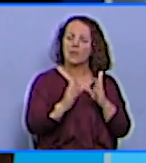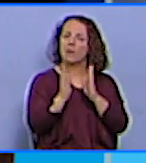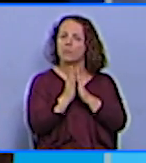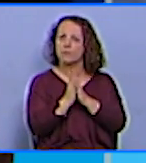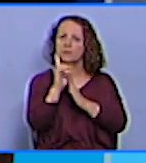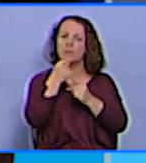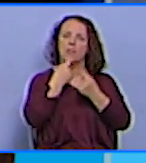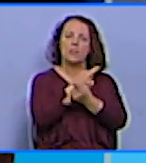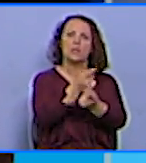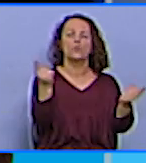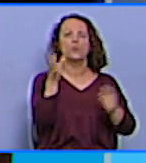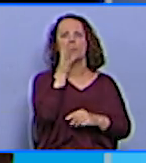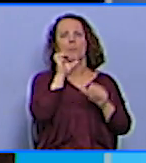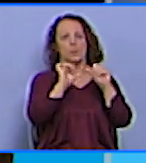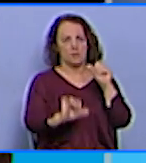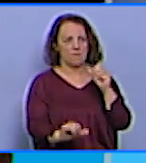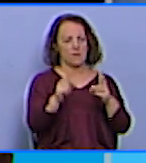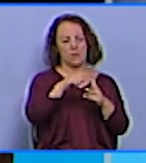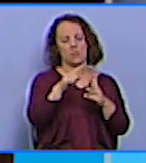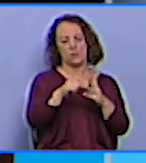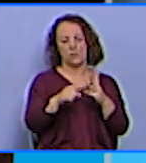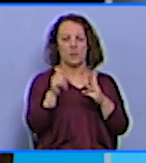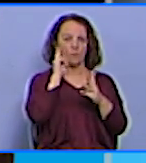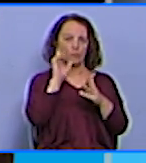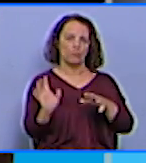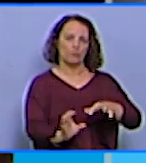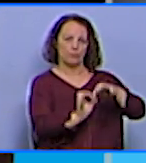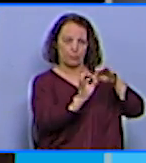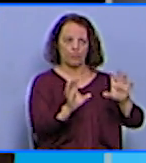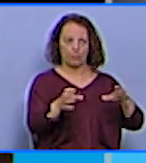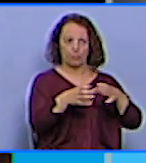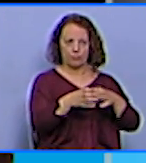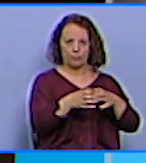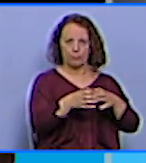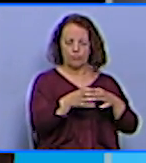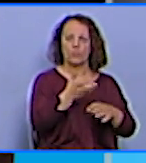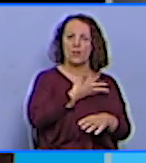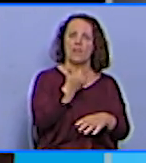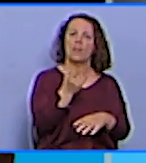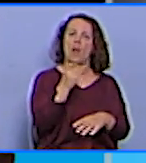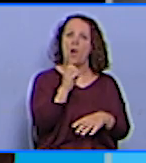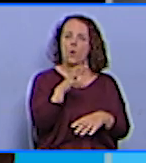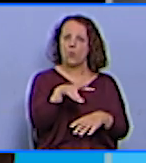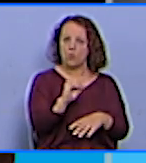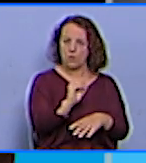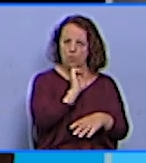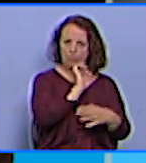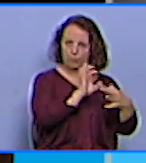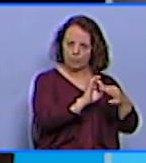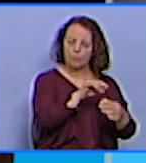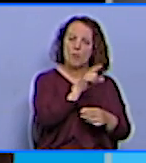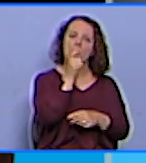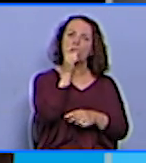no anúncio da palavra. São estes 3 grandes pilares do ministério do diaconado: a